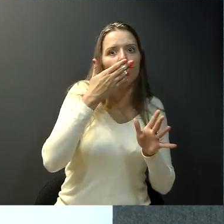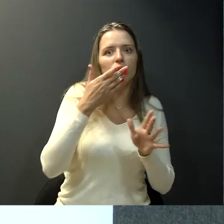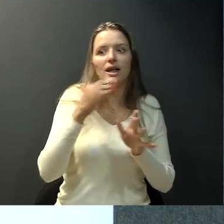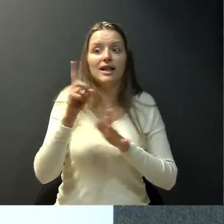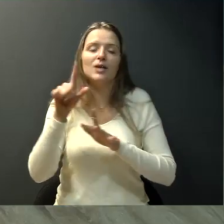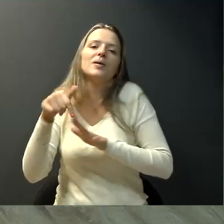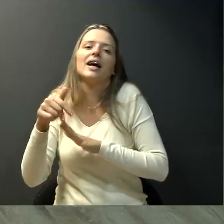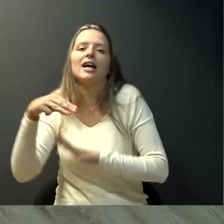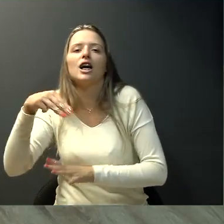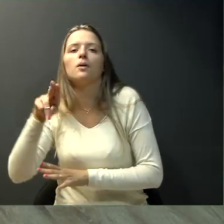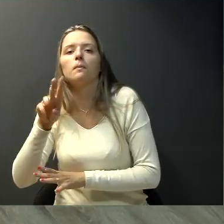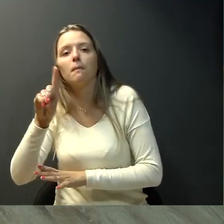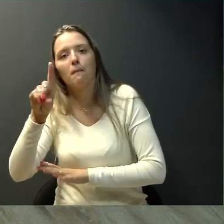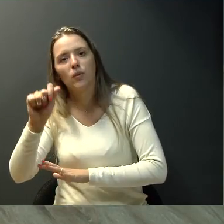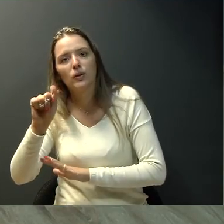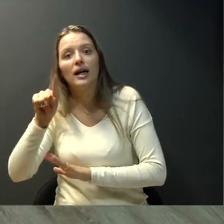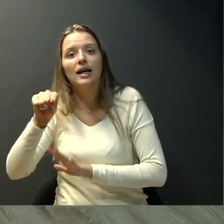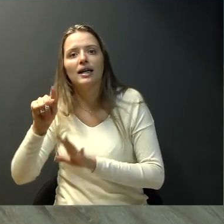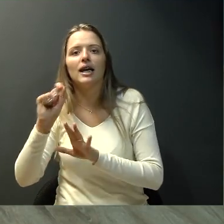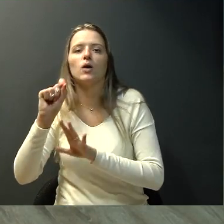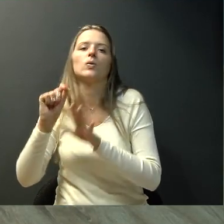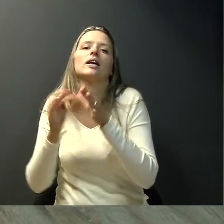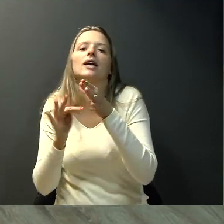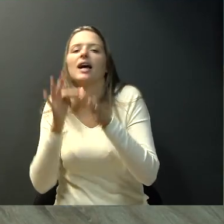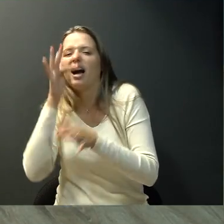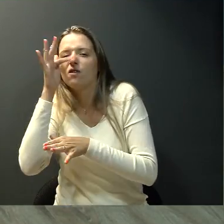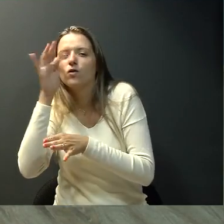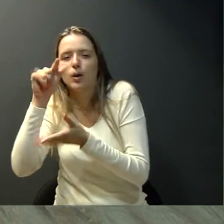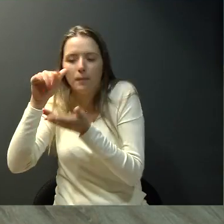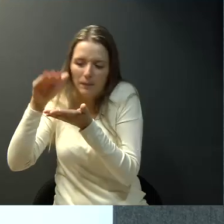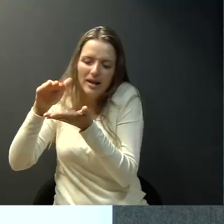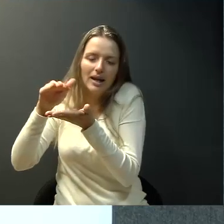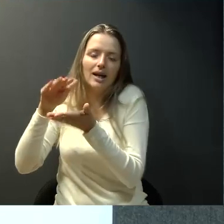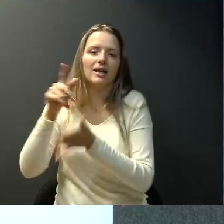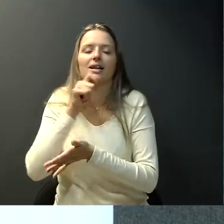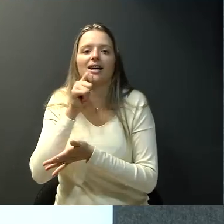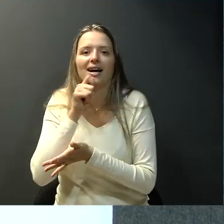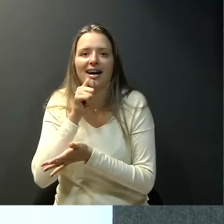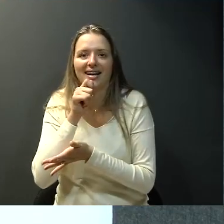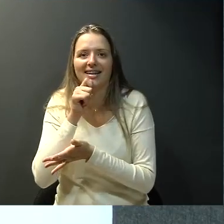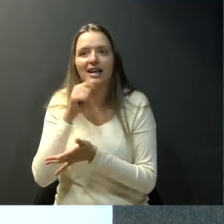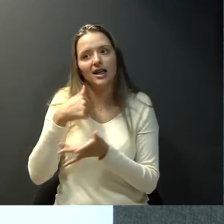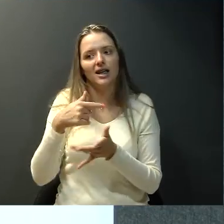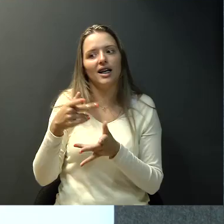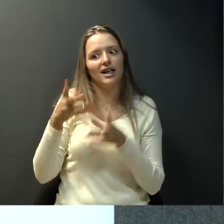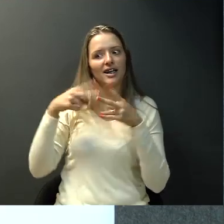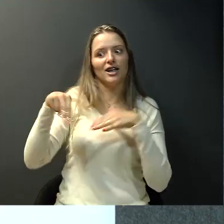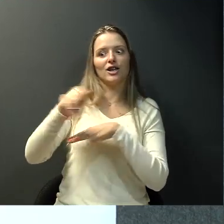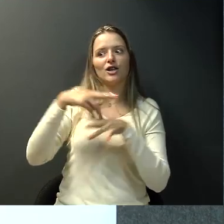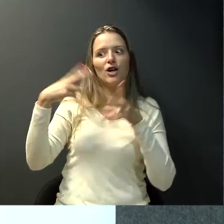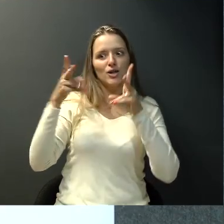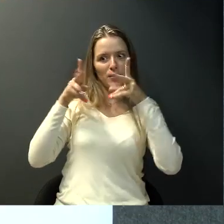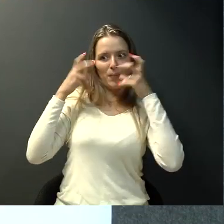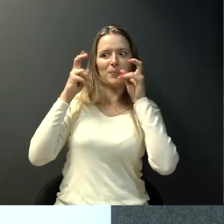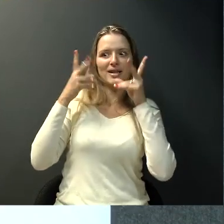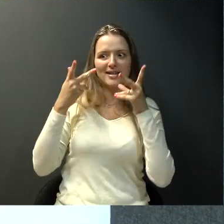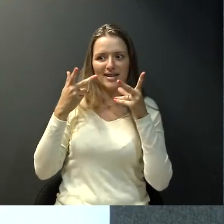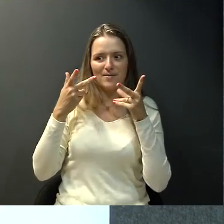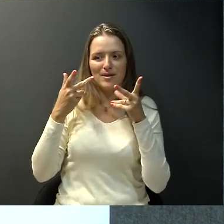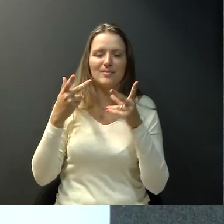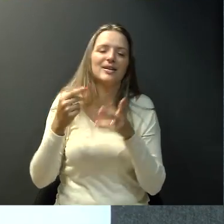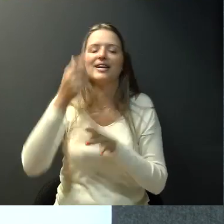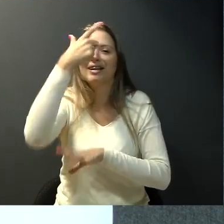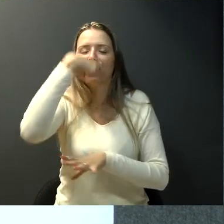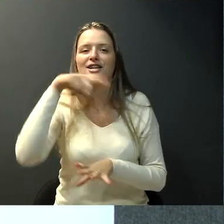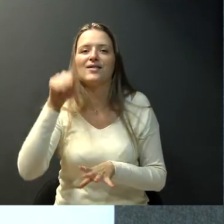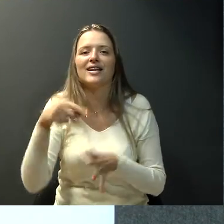engraçada depois. Nós até meio que para responder, daí depois nós se tocamos que não era a muda da planta. E ela perguntou que muda que era aquela